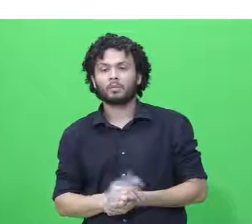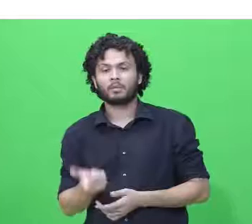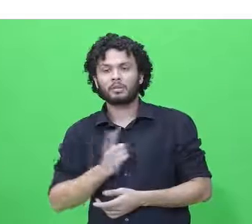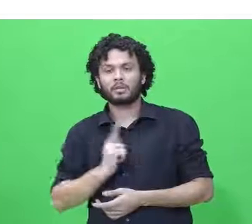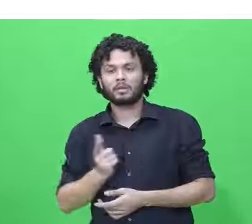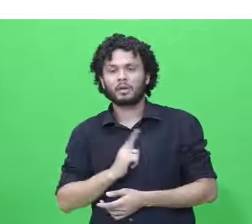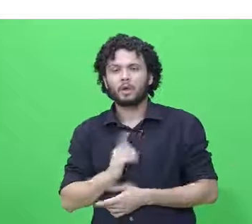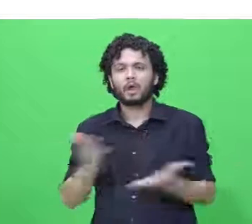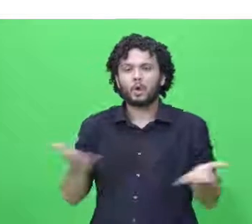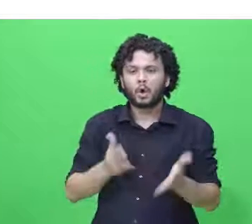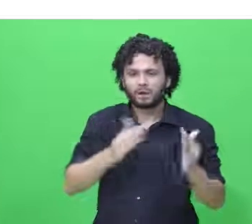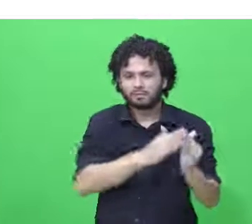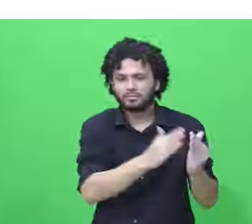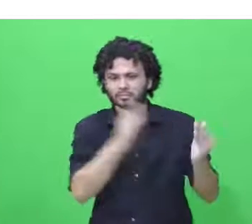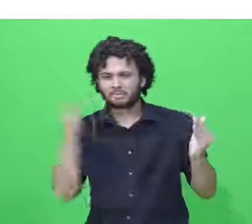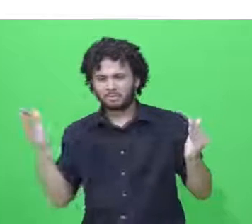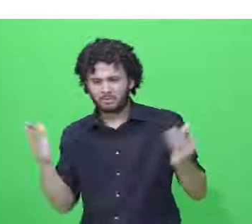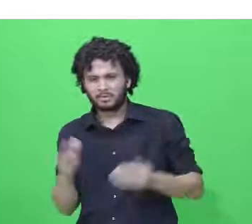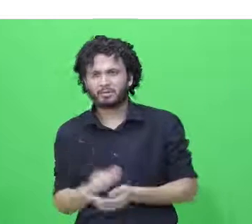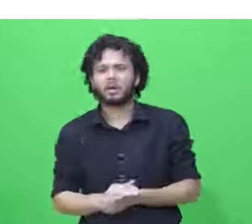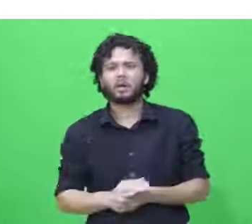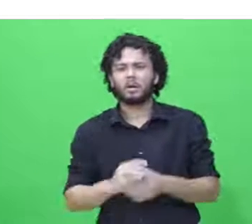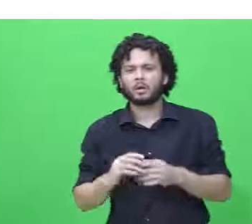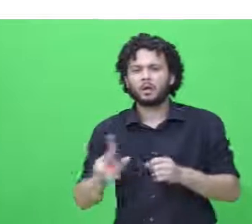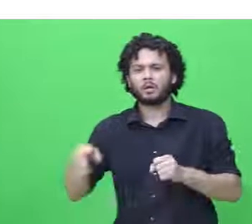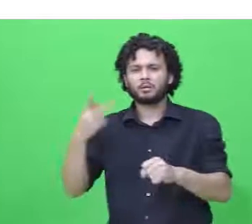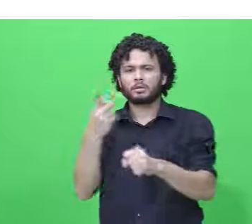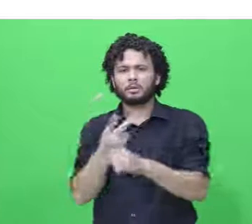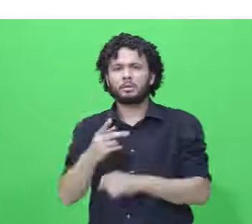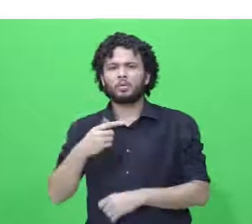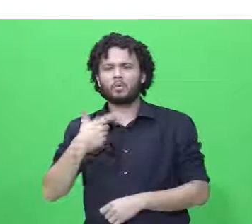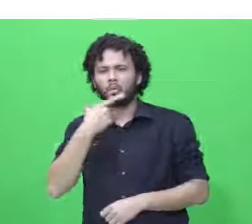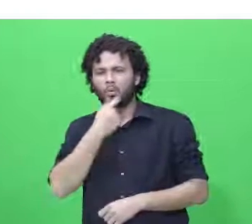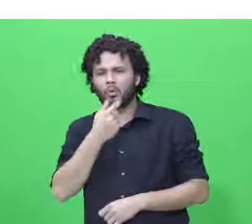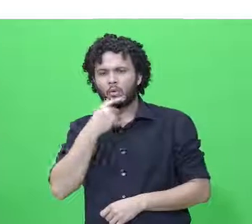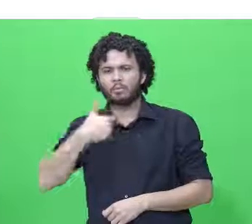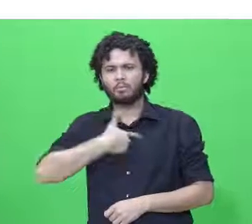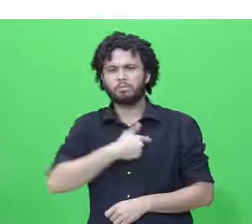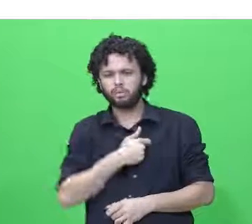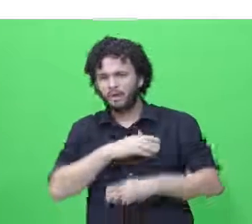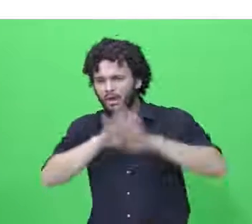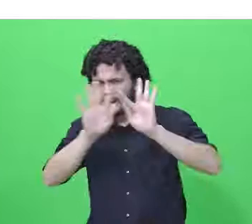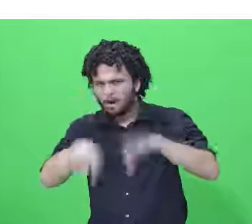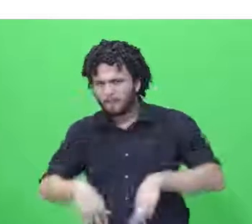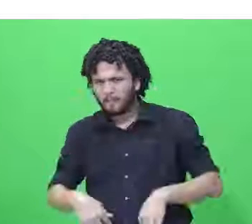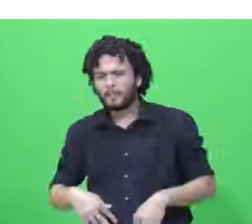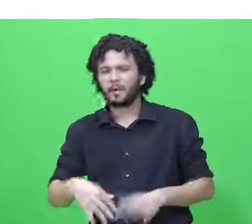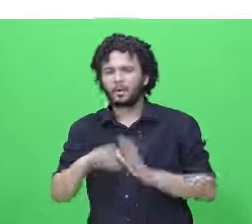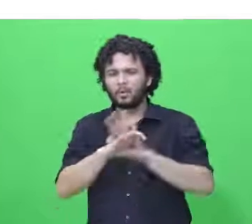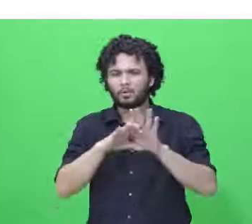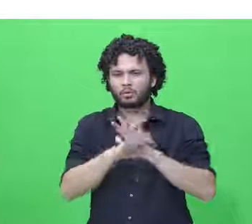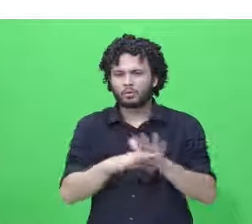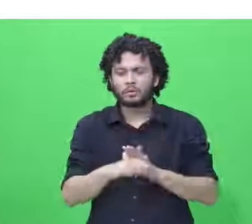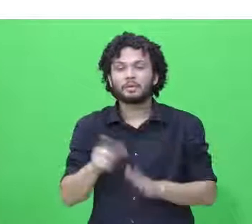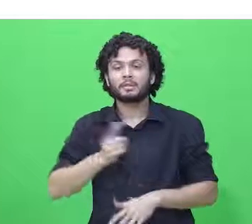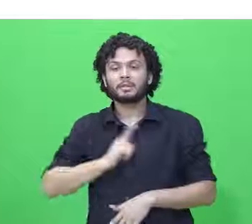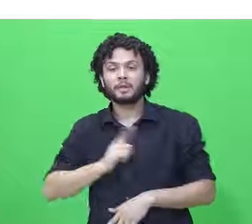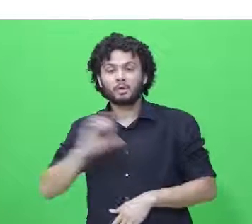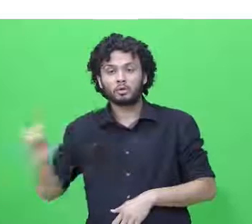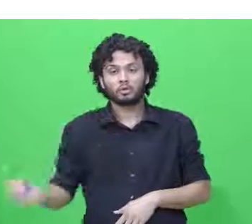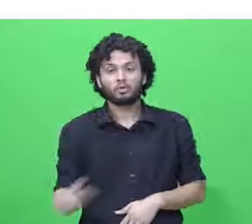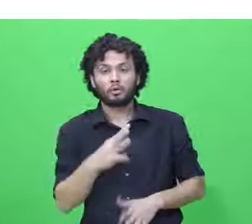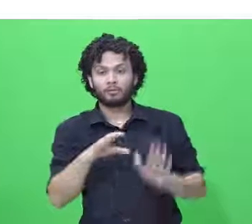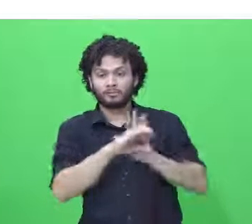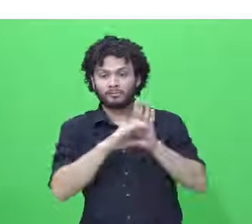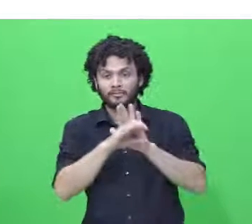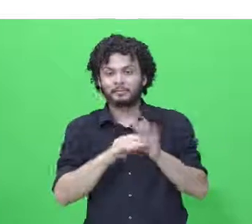só, nesse período, então, né, pós aí Vargas acabar, então, com essa Revolução Constitucionalista, a gente tem uma nova Constituição,